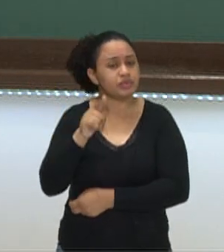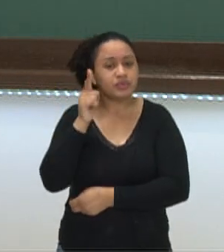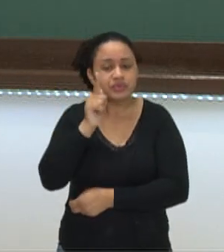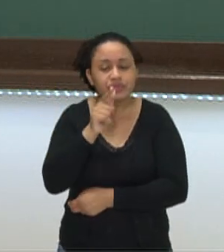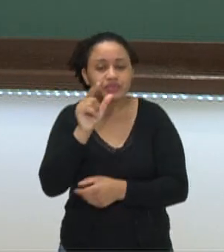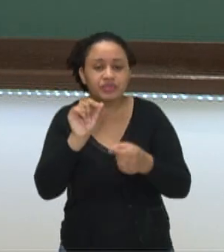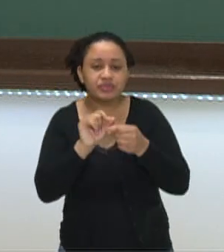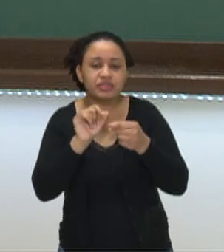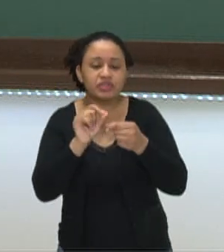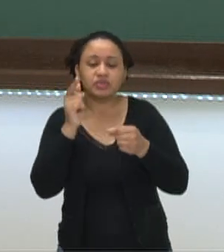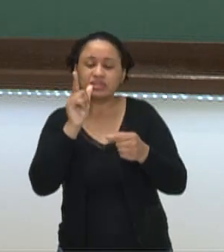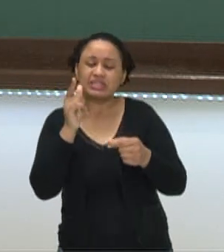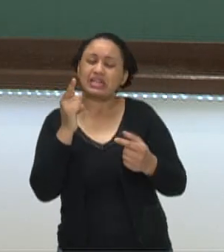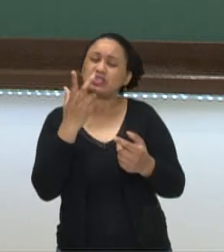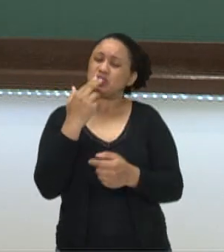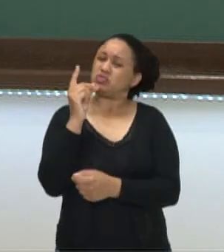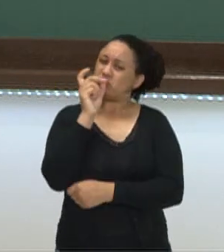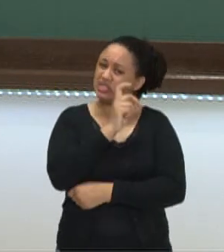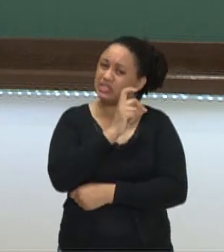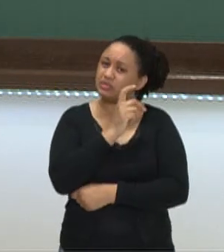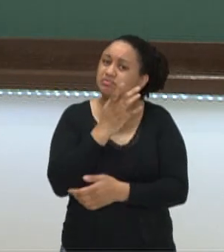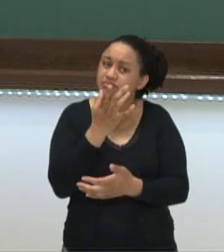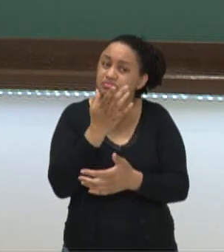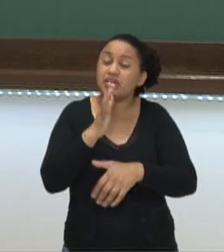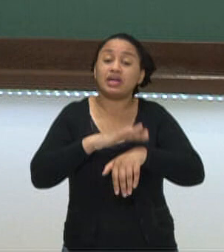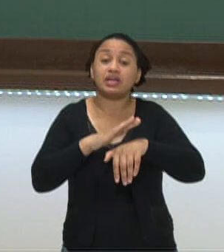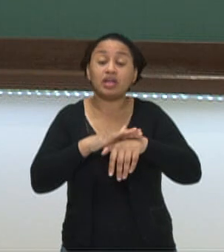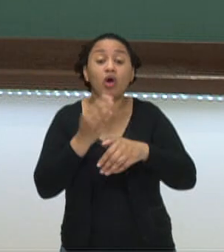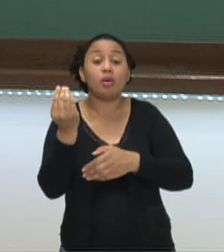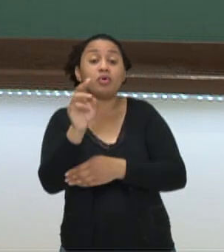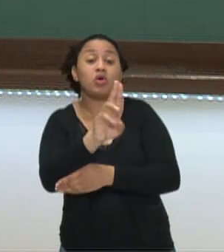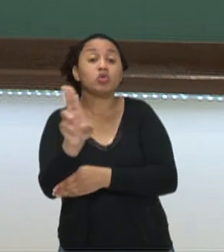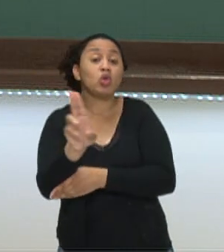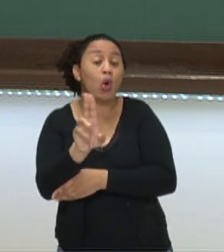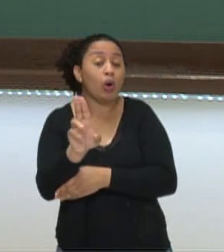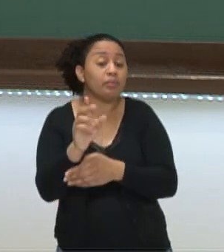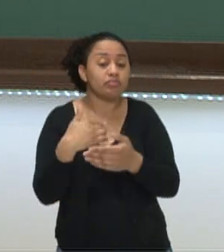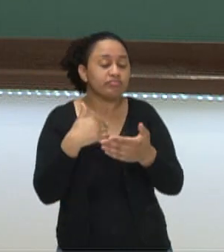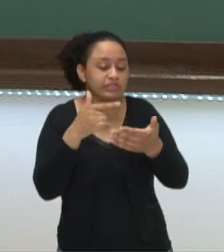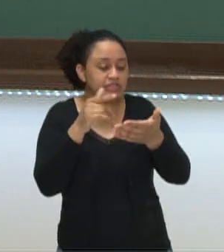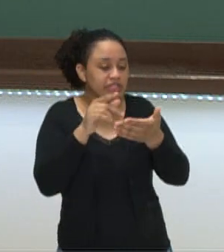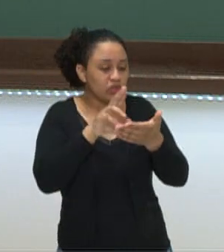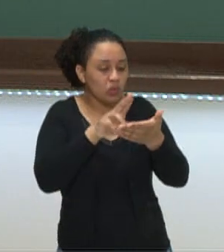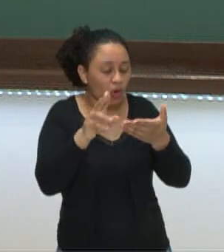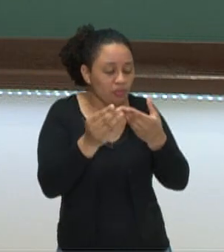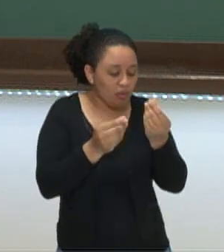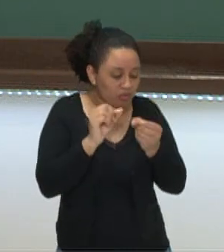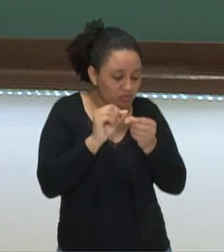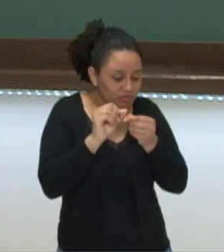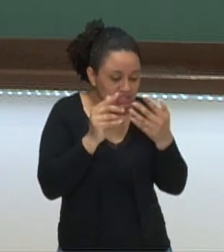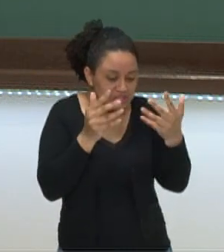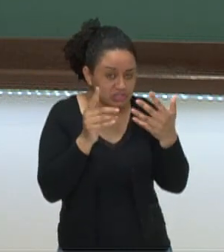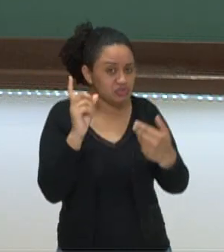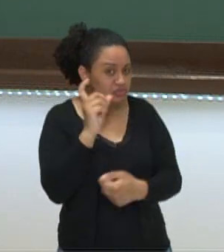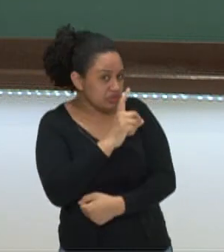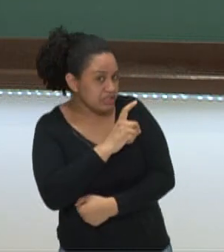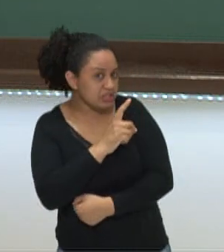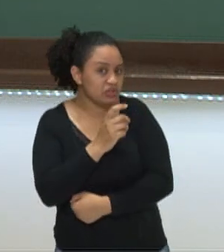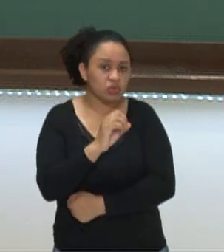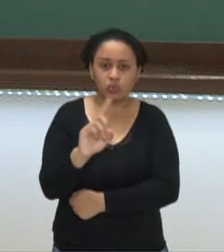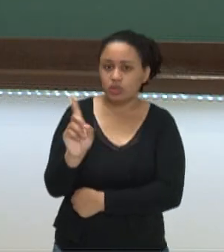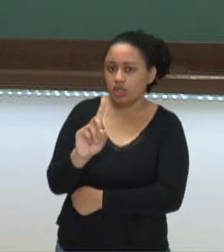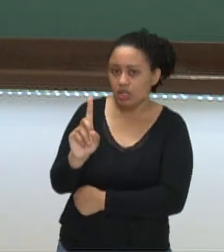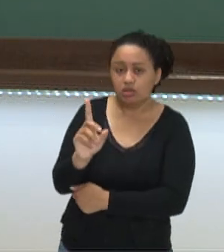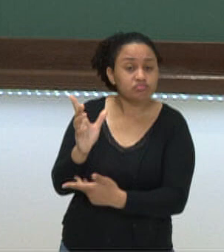fazer? Encontrou alguma dificuldade? E na hora de nomear, de escrever o nome dessas bases? Foi difícil, não